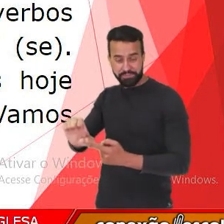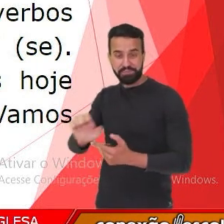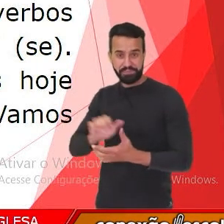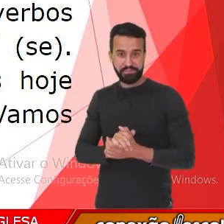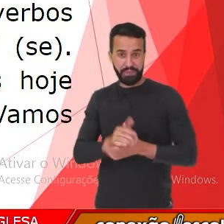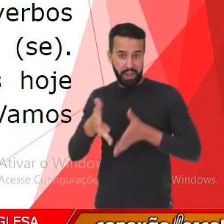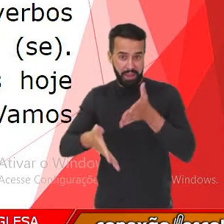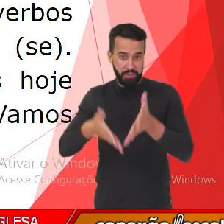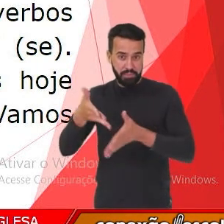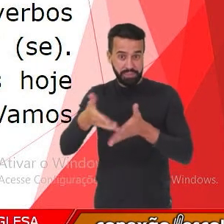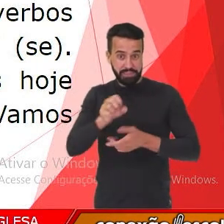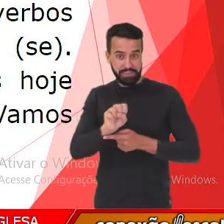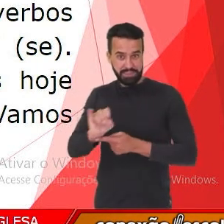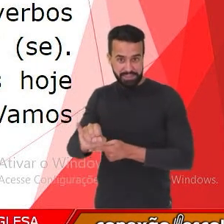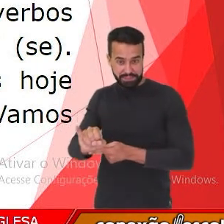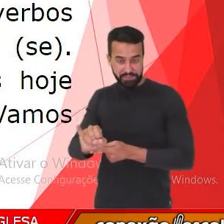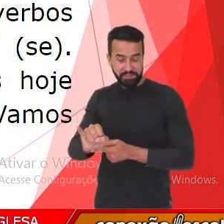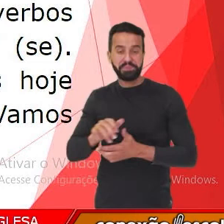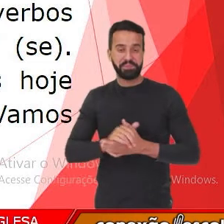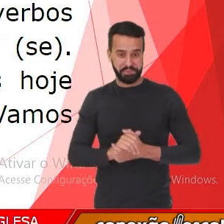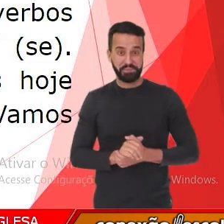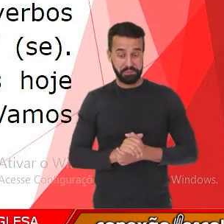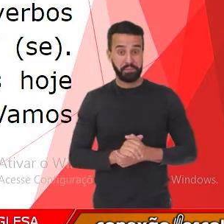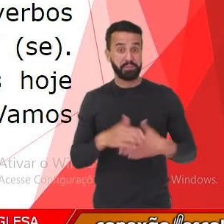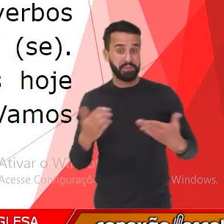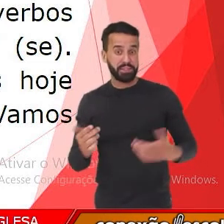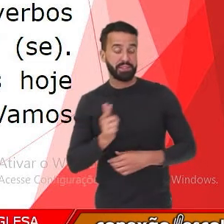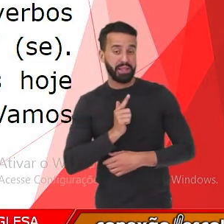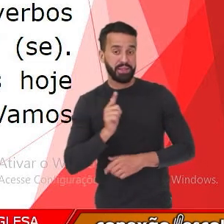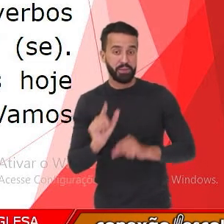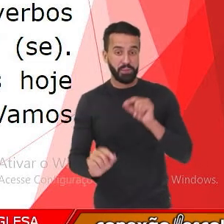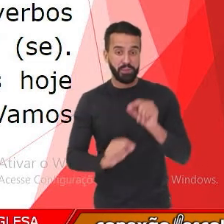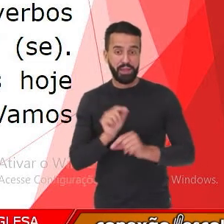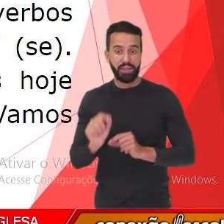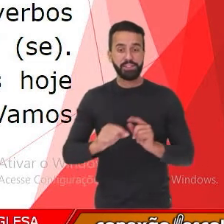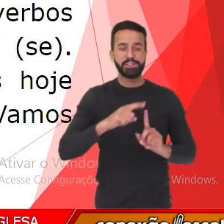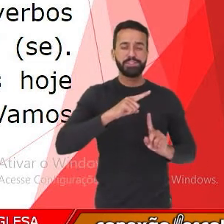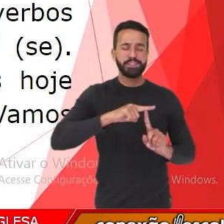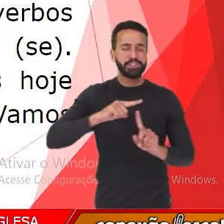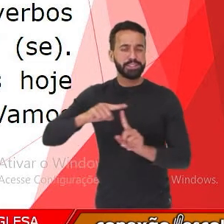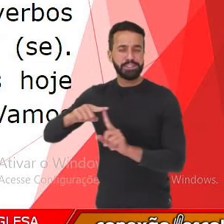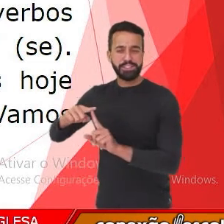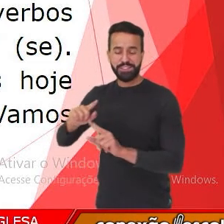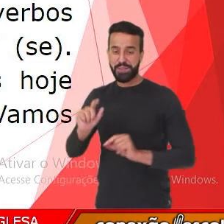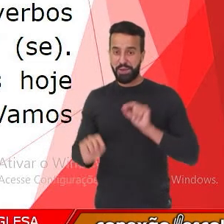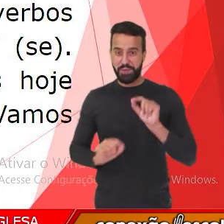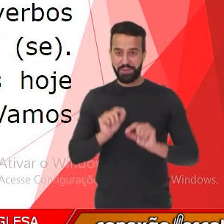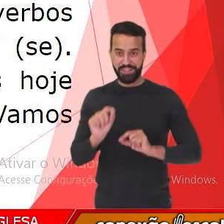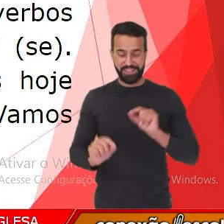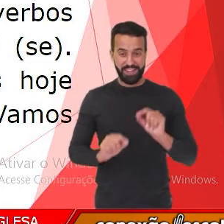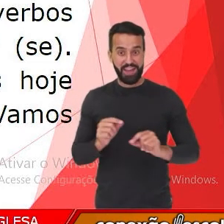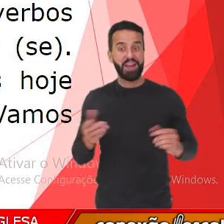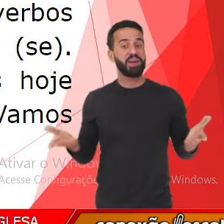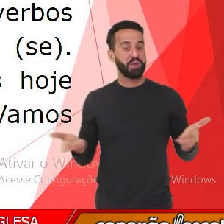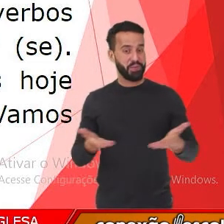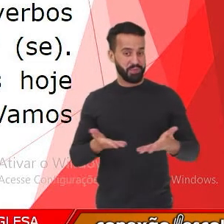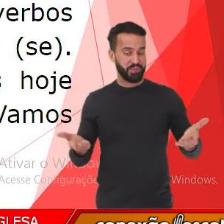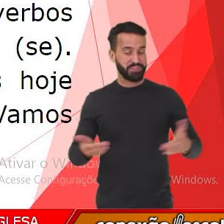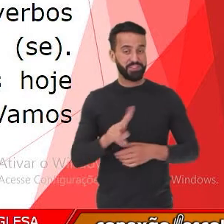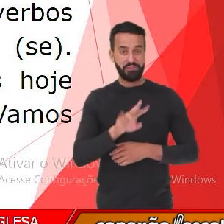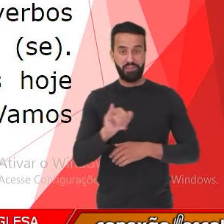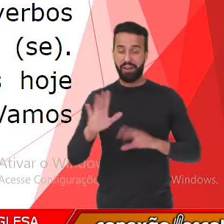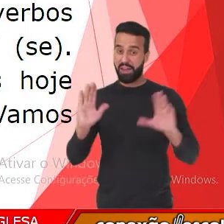Existem 5 tipos de condições, mas hoje nós daremos mais